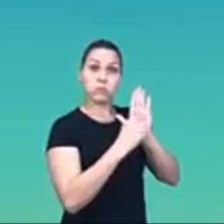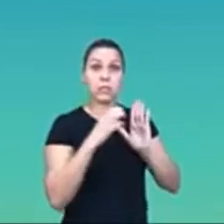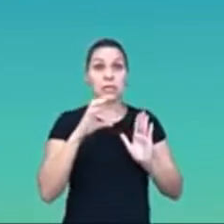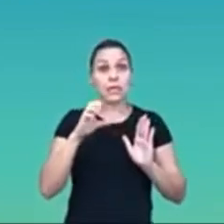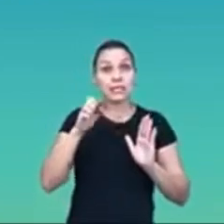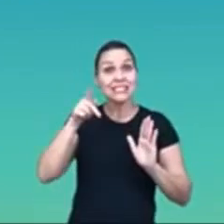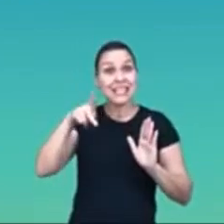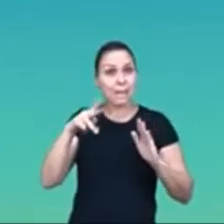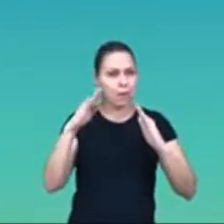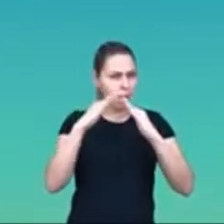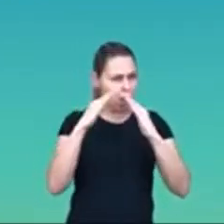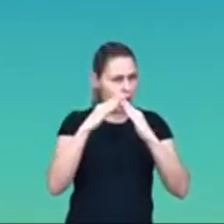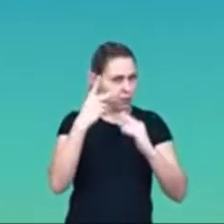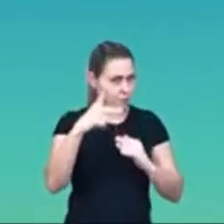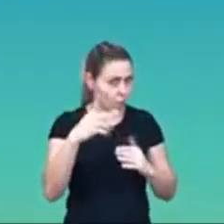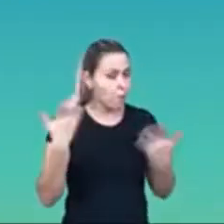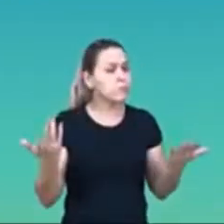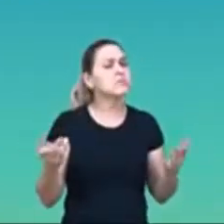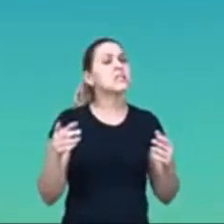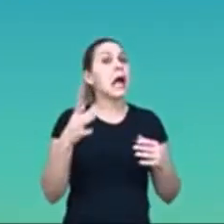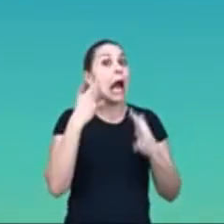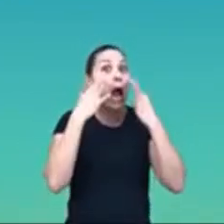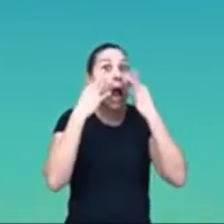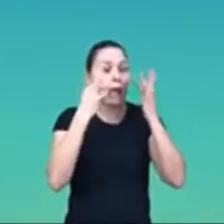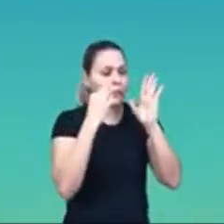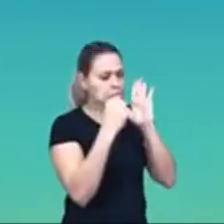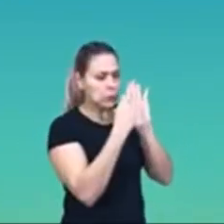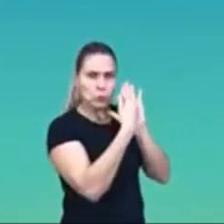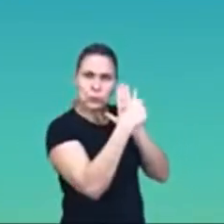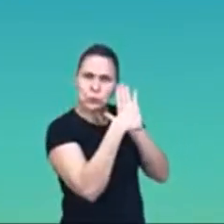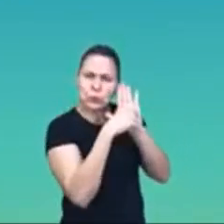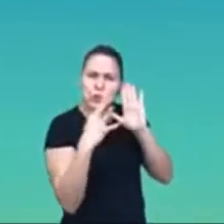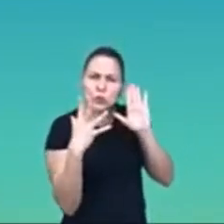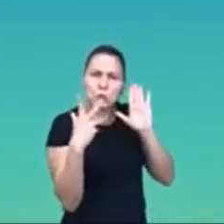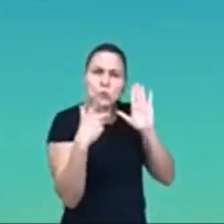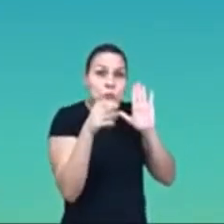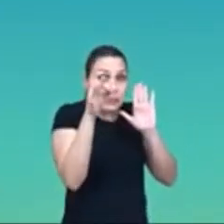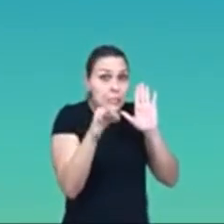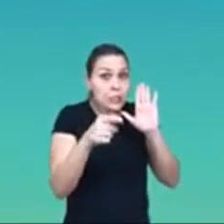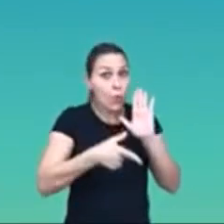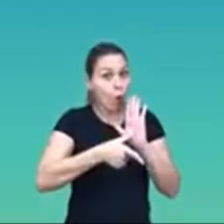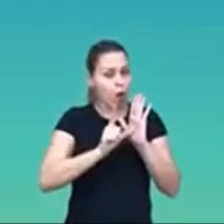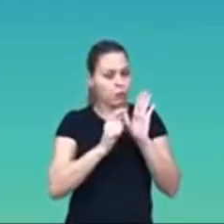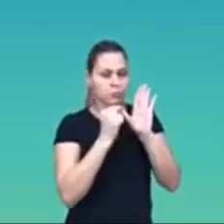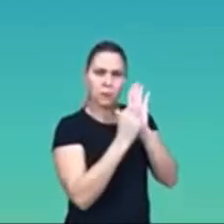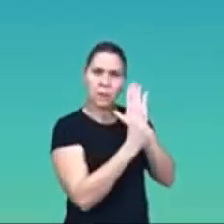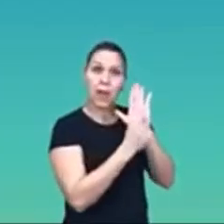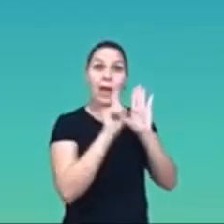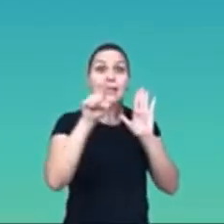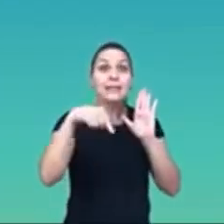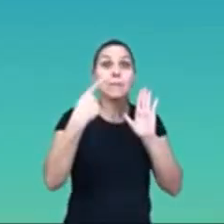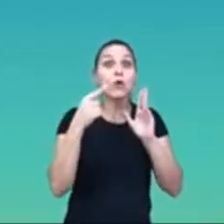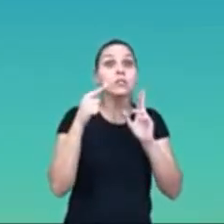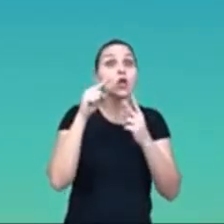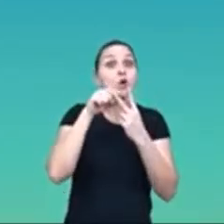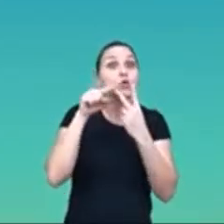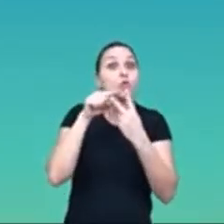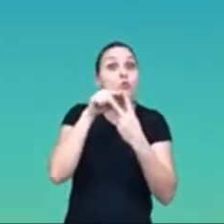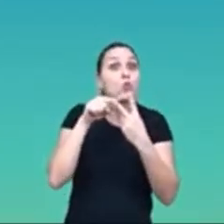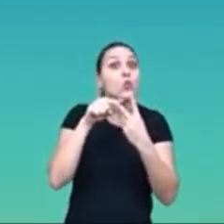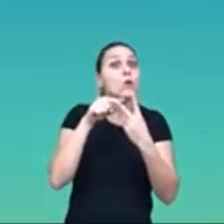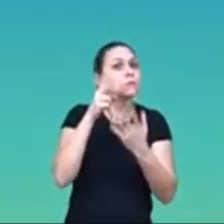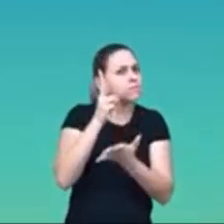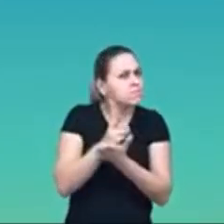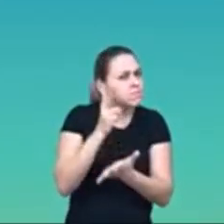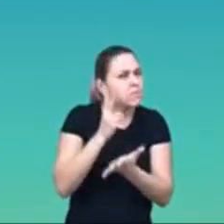seu CEP, atenção aqui, confere direitinho antes de digitar. Depois, digita duas vezes o seu e-mail.